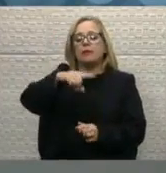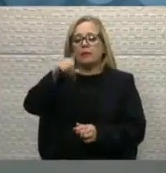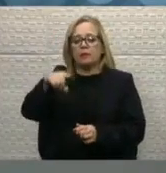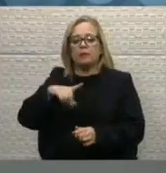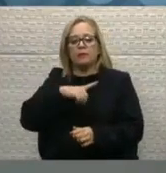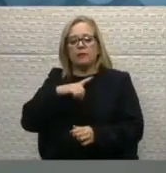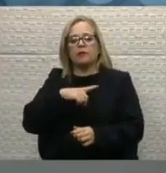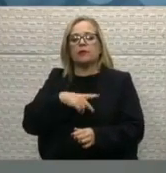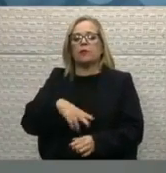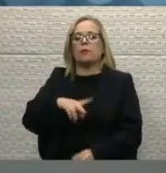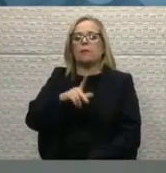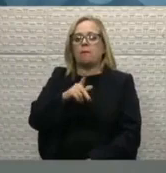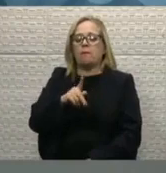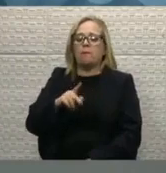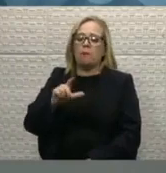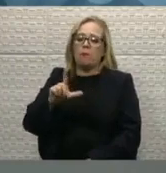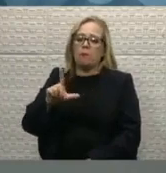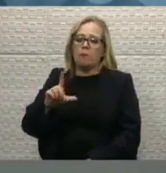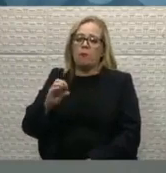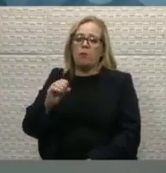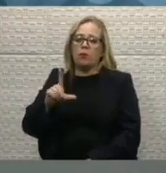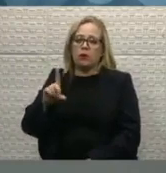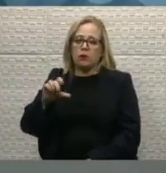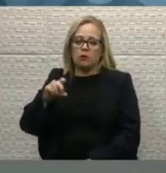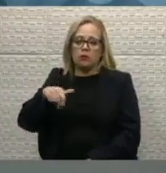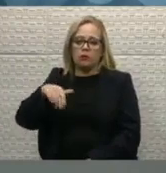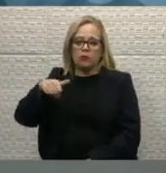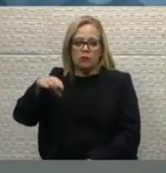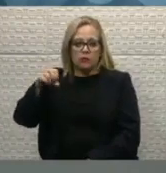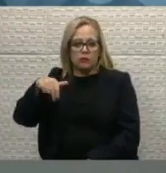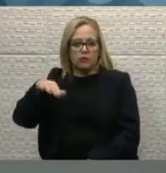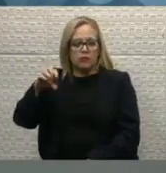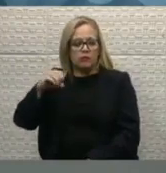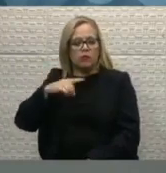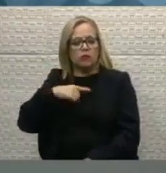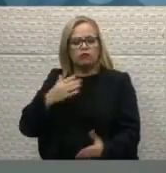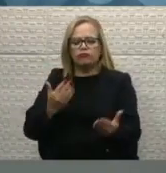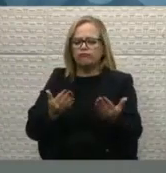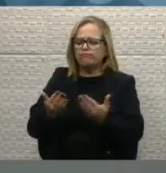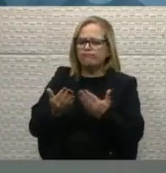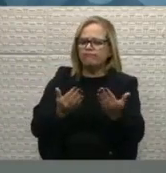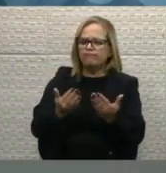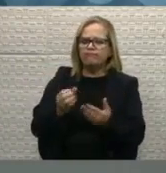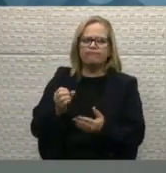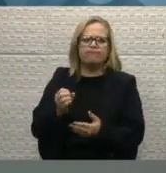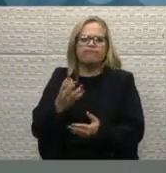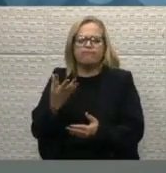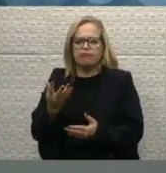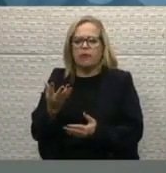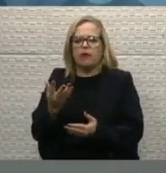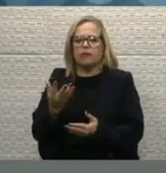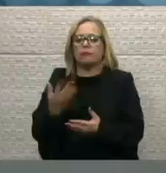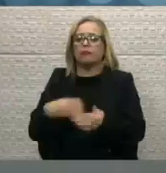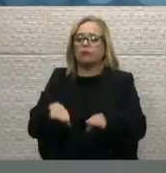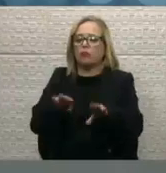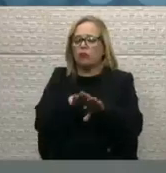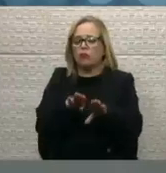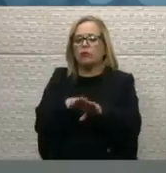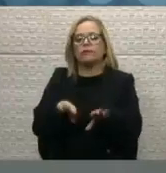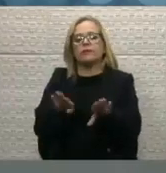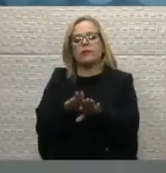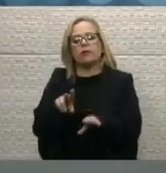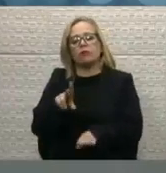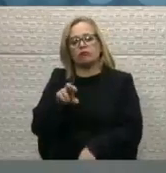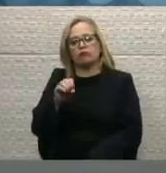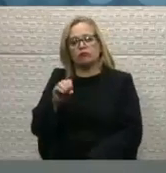um polinômio cuja incógnita é o lambda. Quando eu igualo o determinante a zero, eu vou igualar esse polinômio a